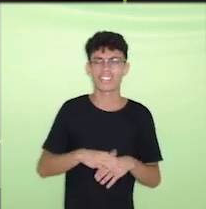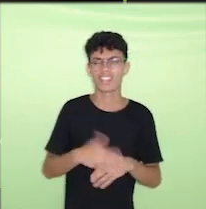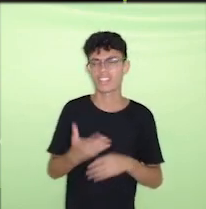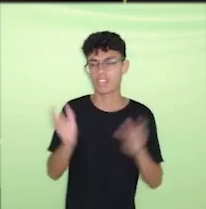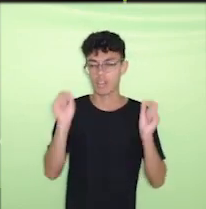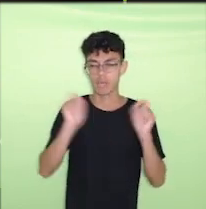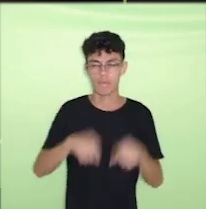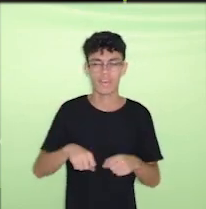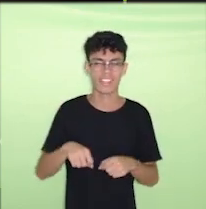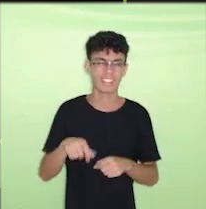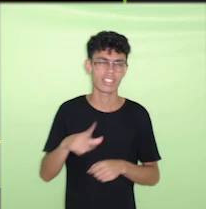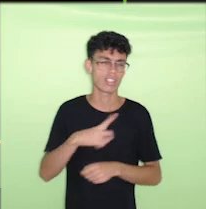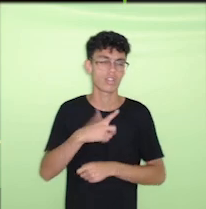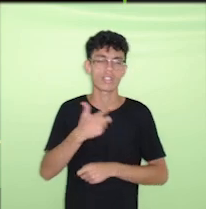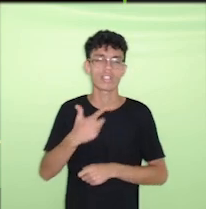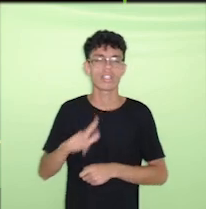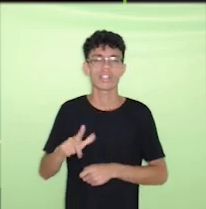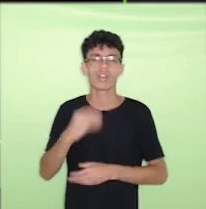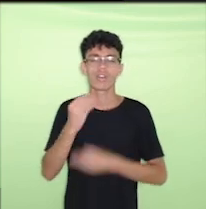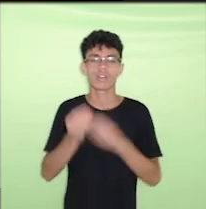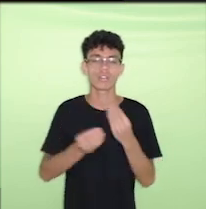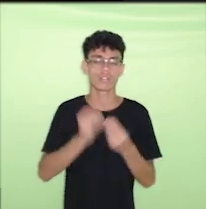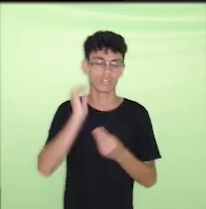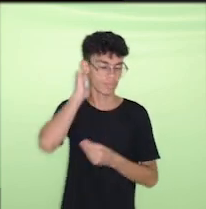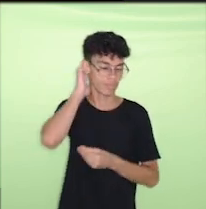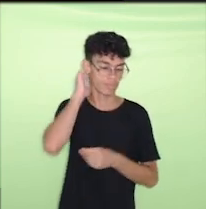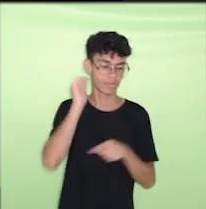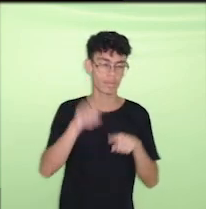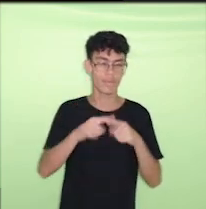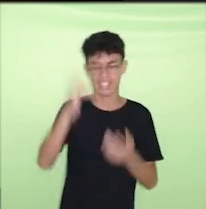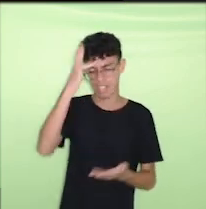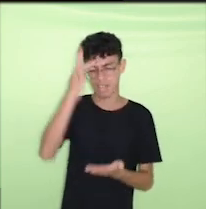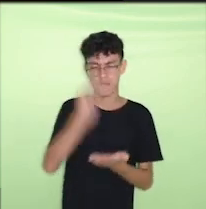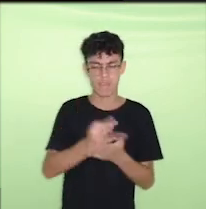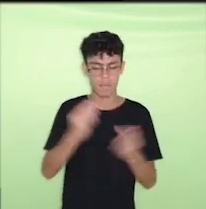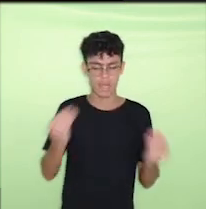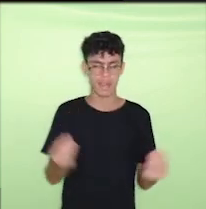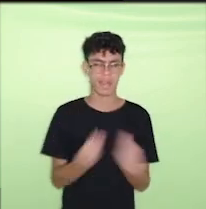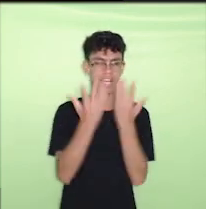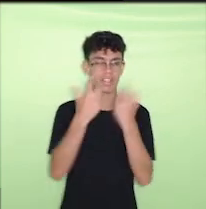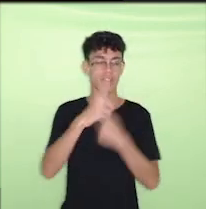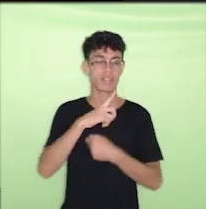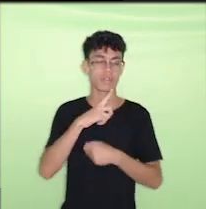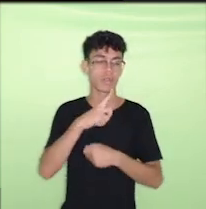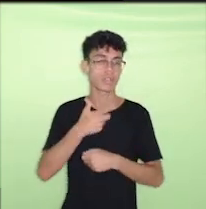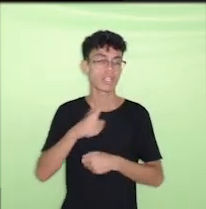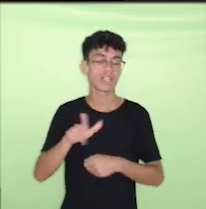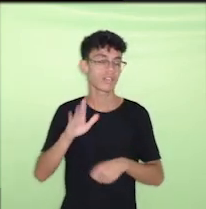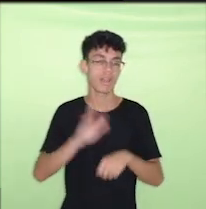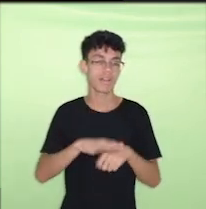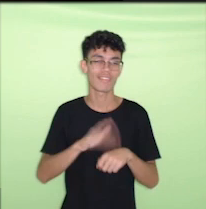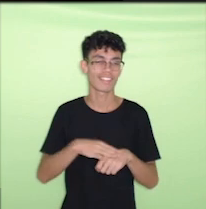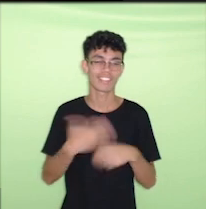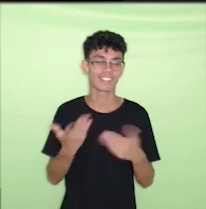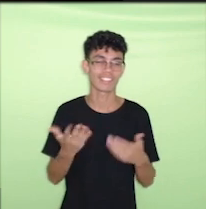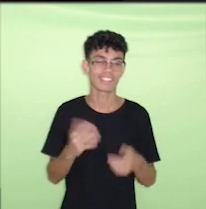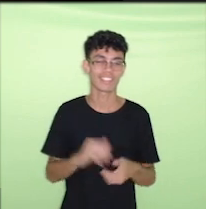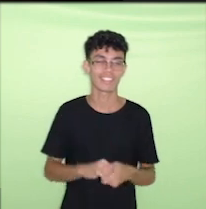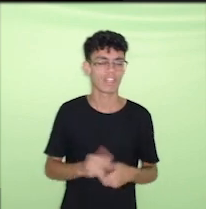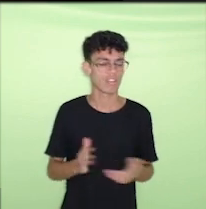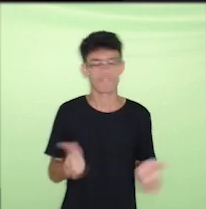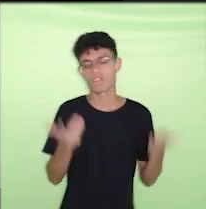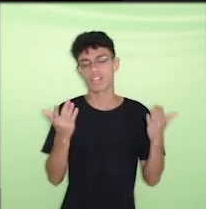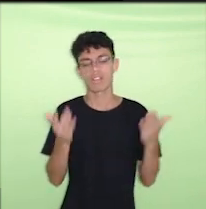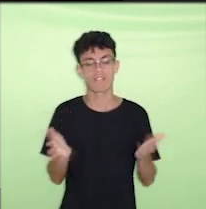seria capaz, eu não poderia. Mas a fé não faz milagres. Não faz milagres?